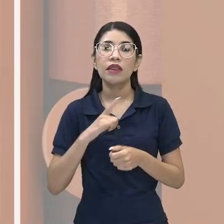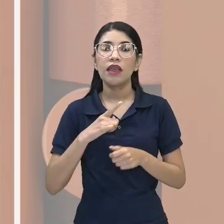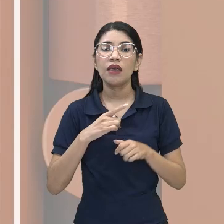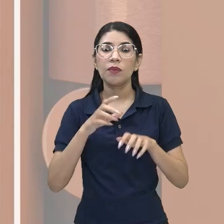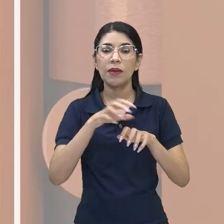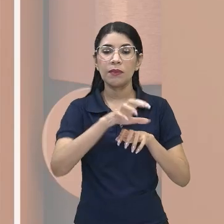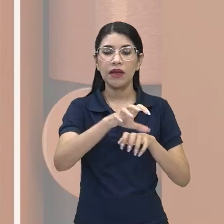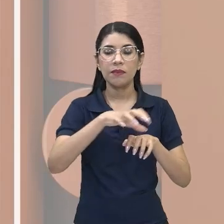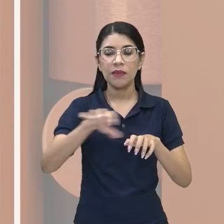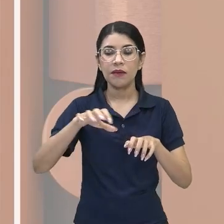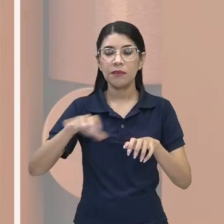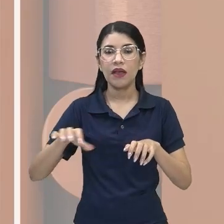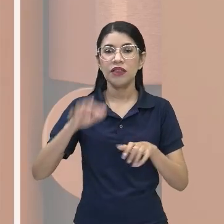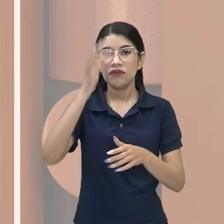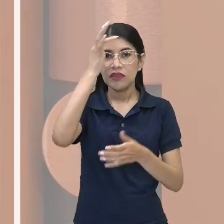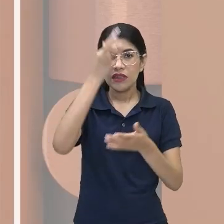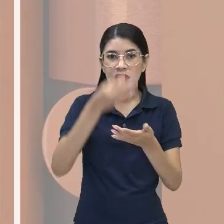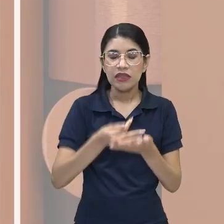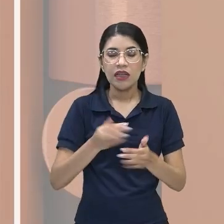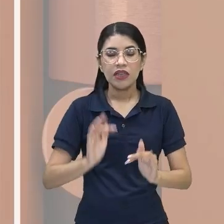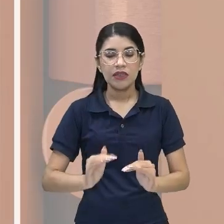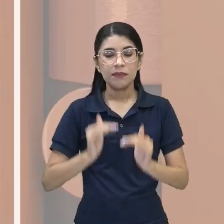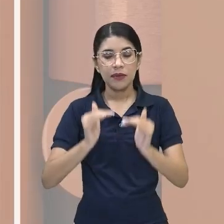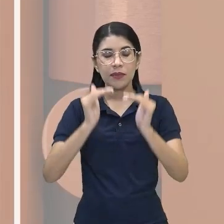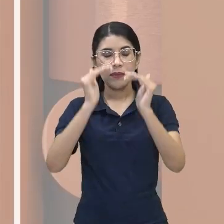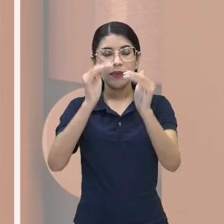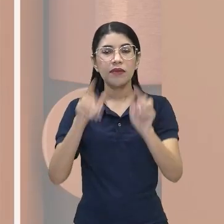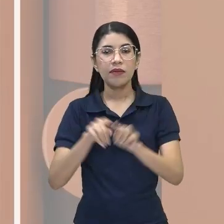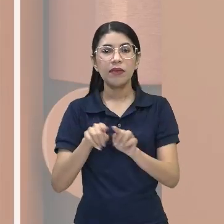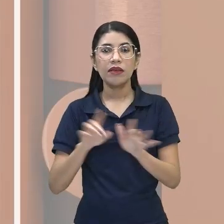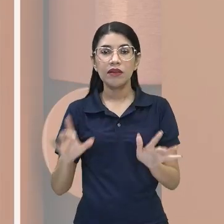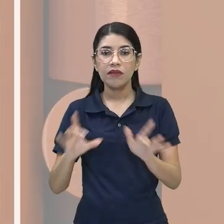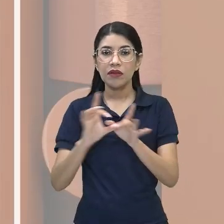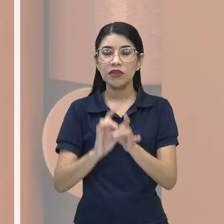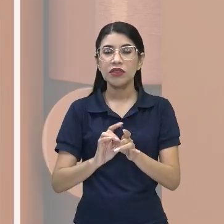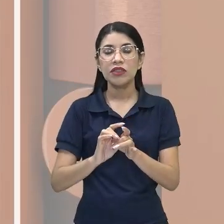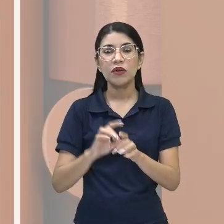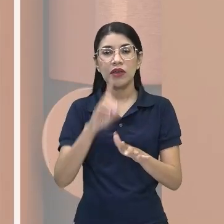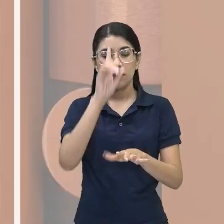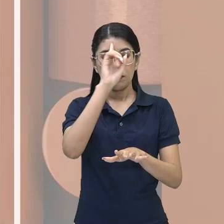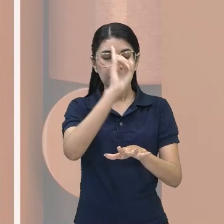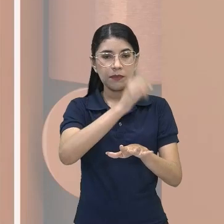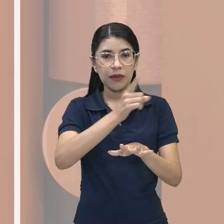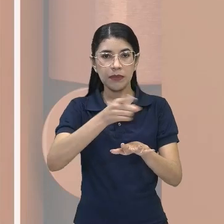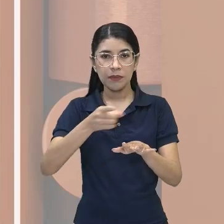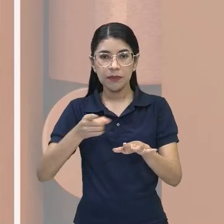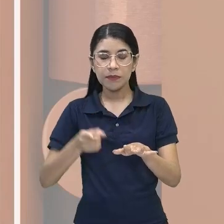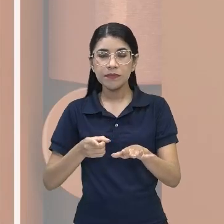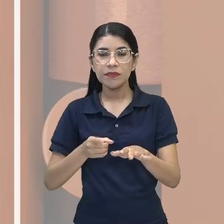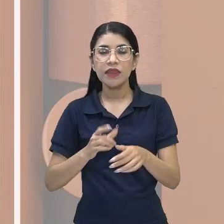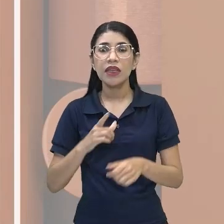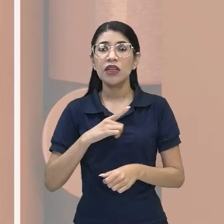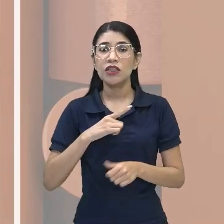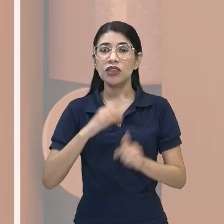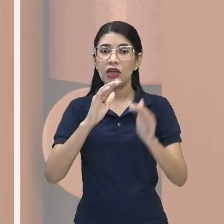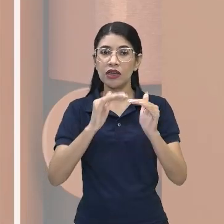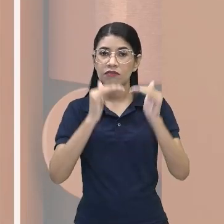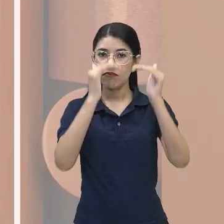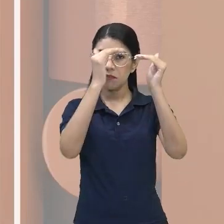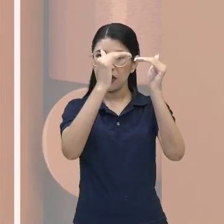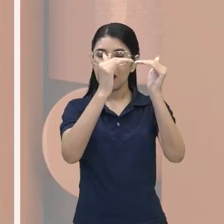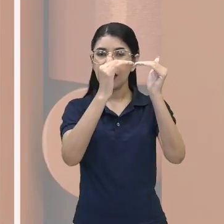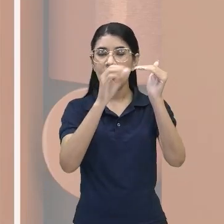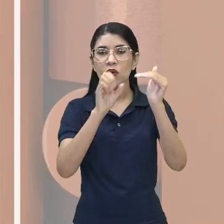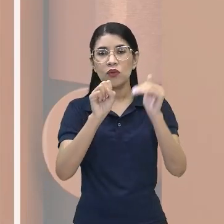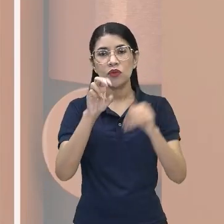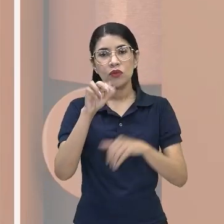fidelidade, de hierarquia, que era justamente esse vínculo de vassalagem, onde Existia o suzerano,